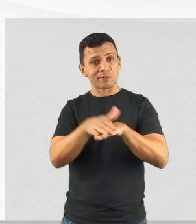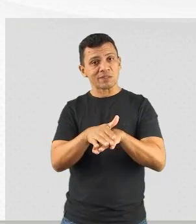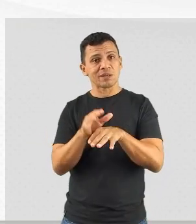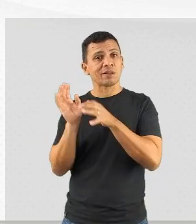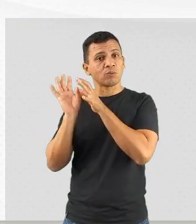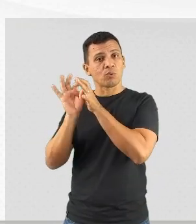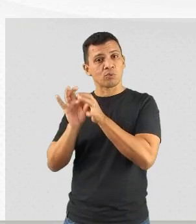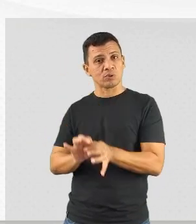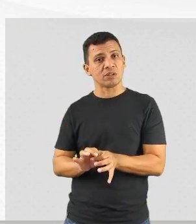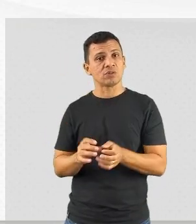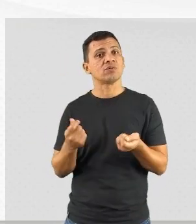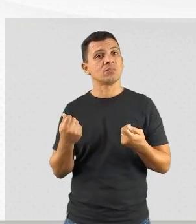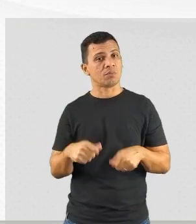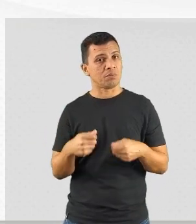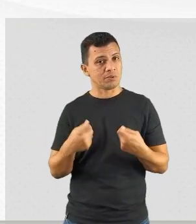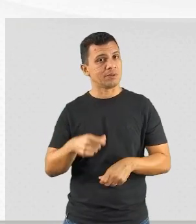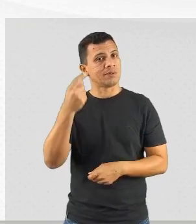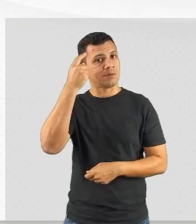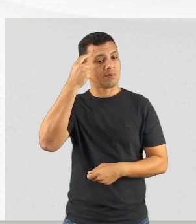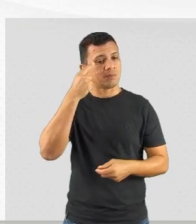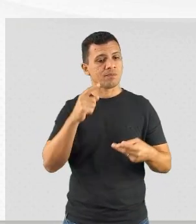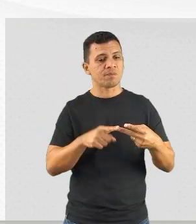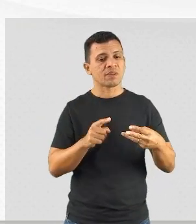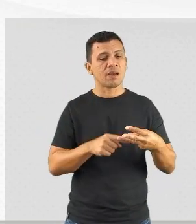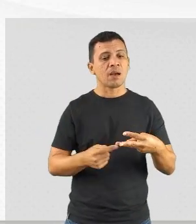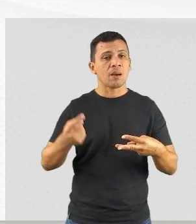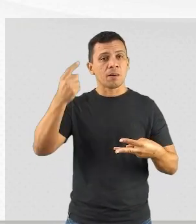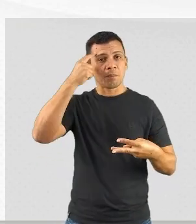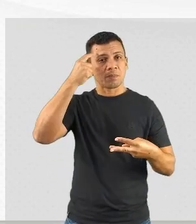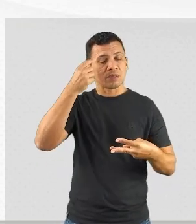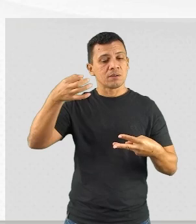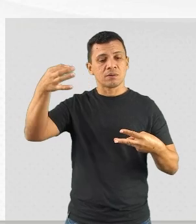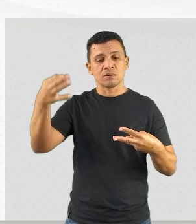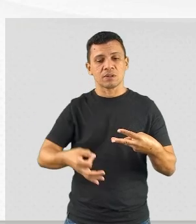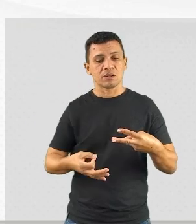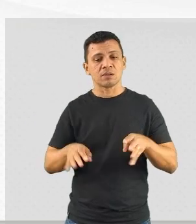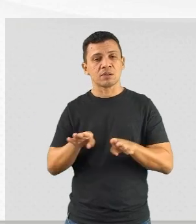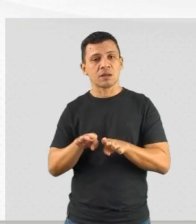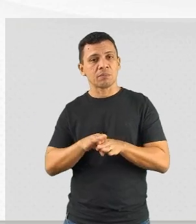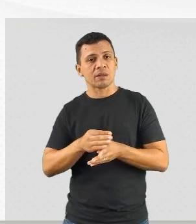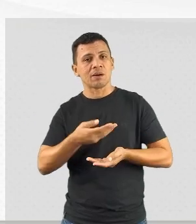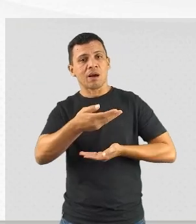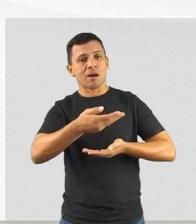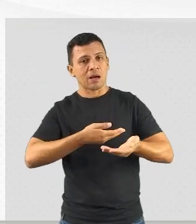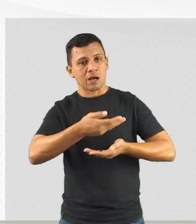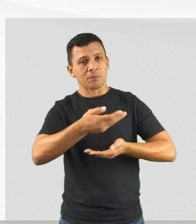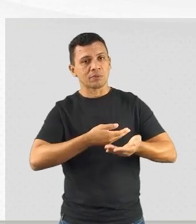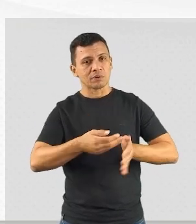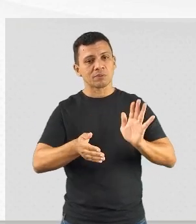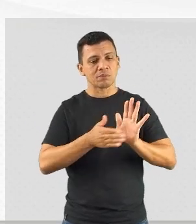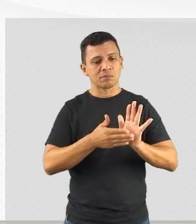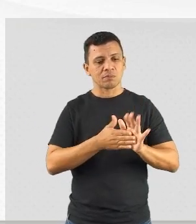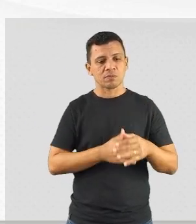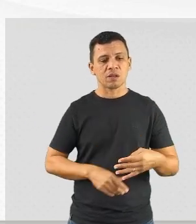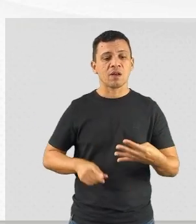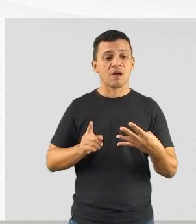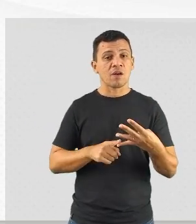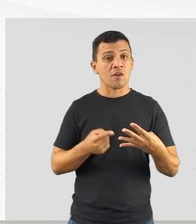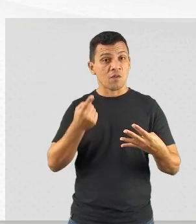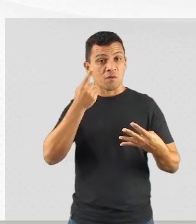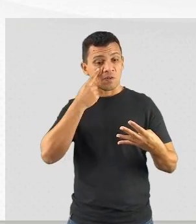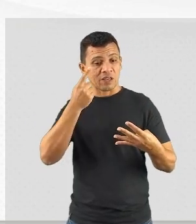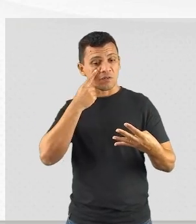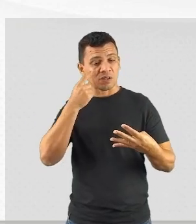precisa ser considerado. Refletir sobre a lógica e a aplicabilidade das soluções propostas e verificar a